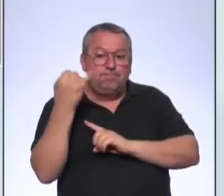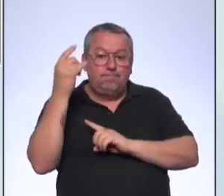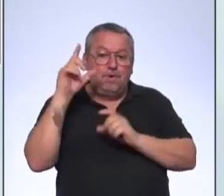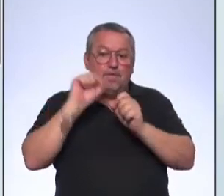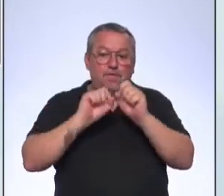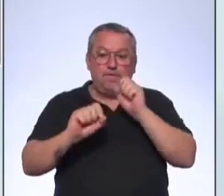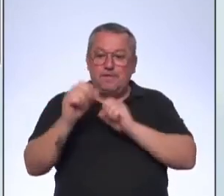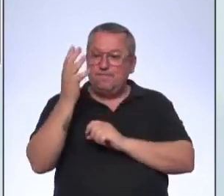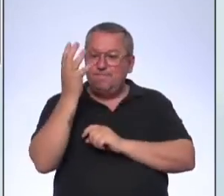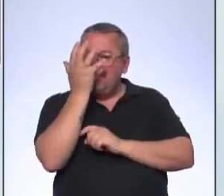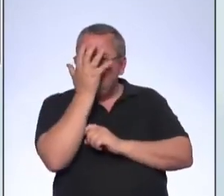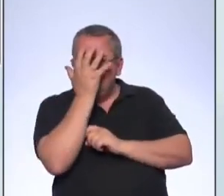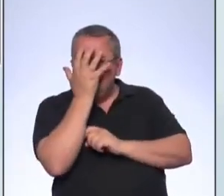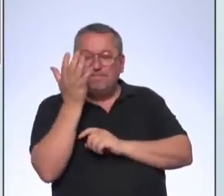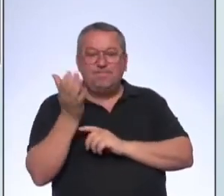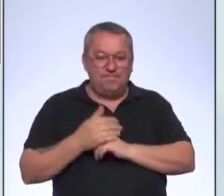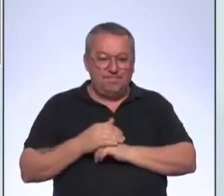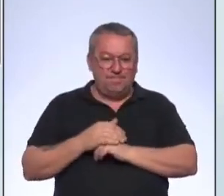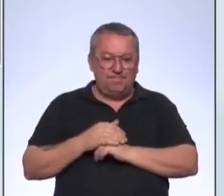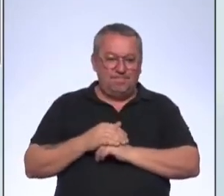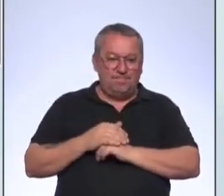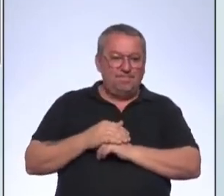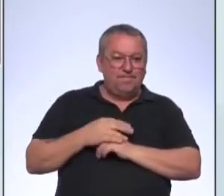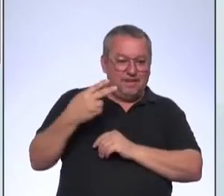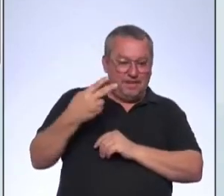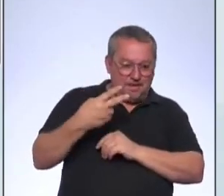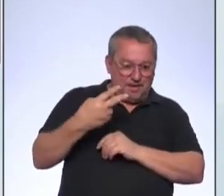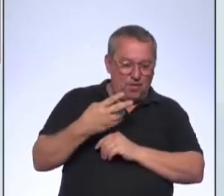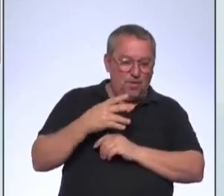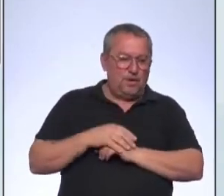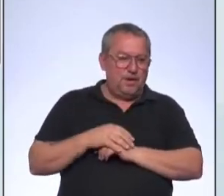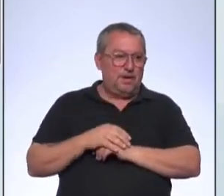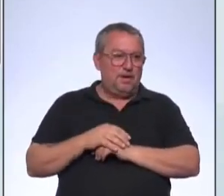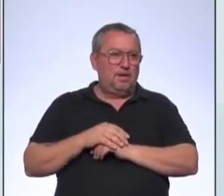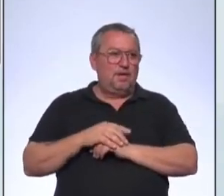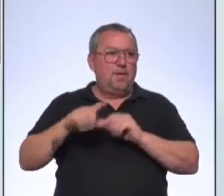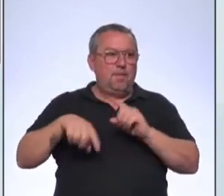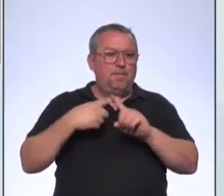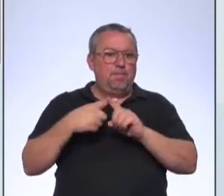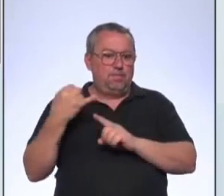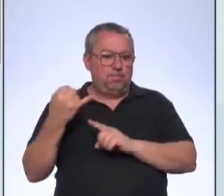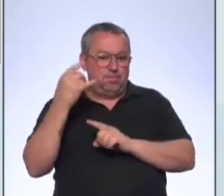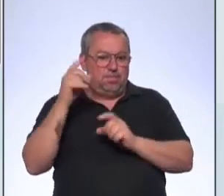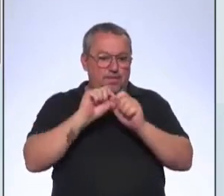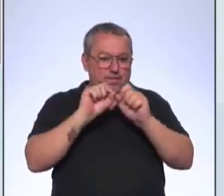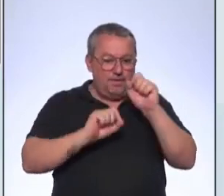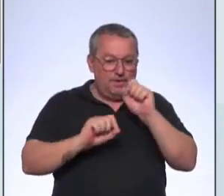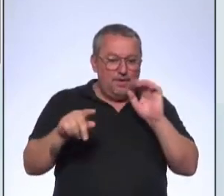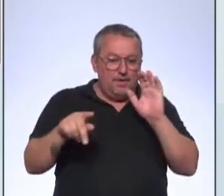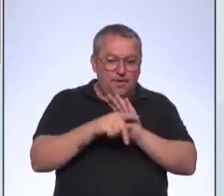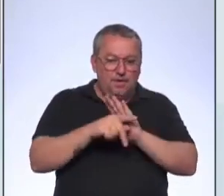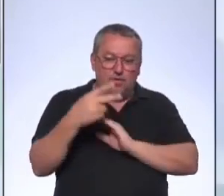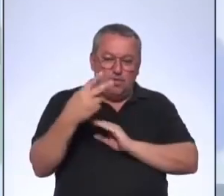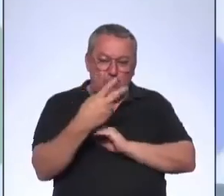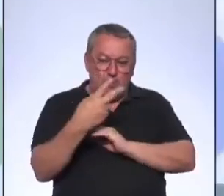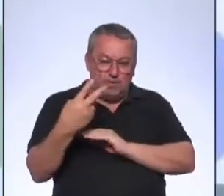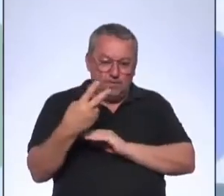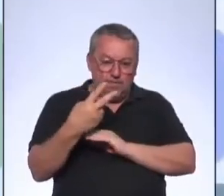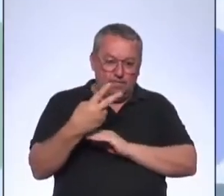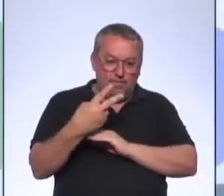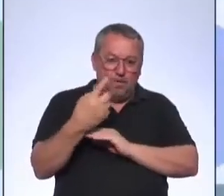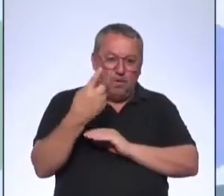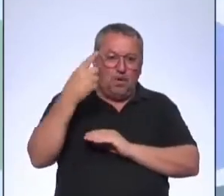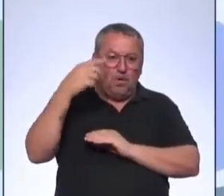hipótese. E a segunda questão é, quais são as características mais marcantes desses 2 objetos?